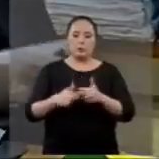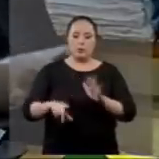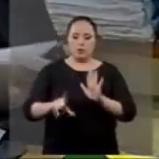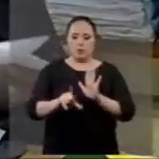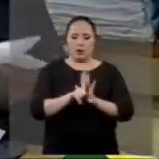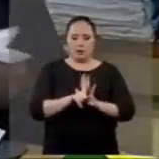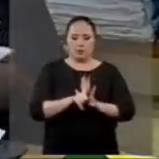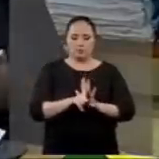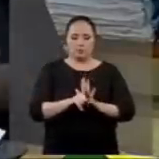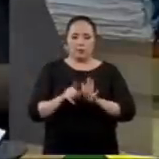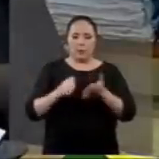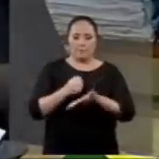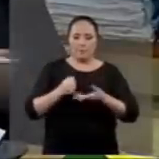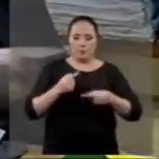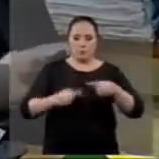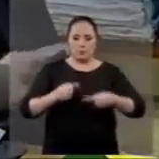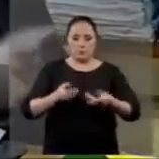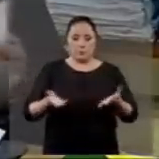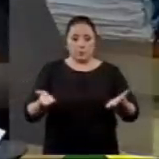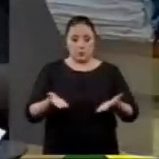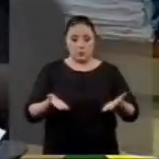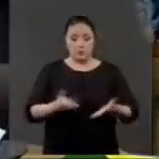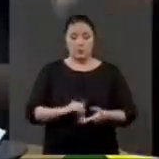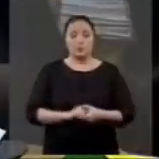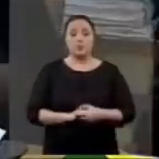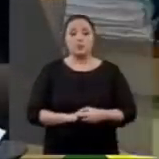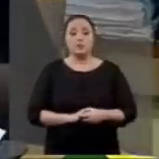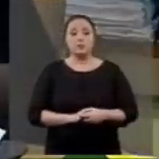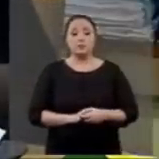então. E o ministro